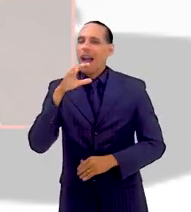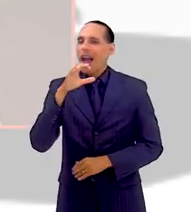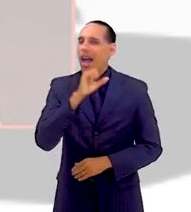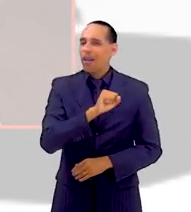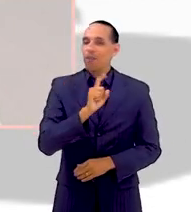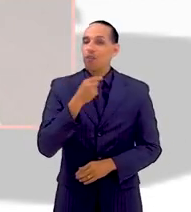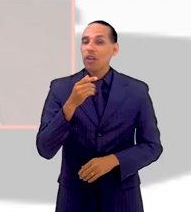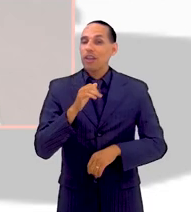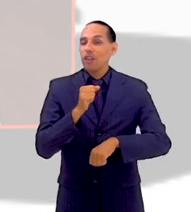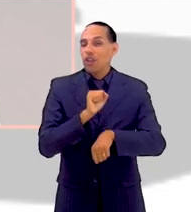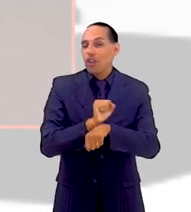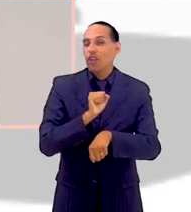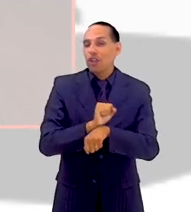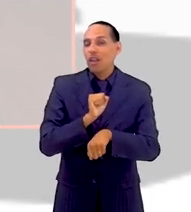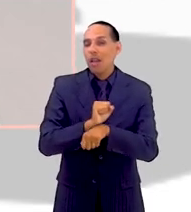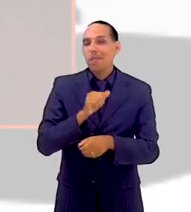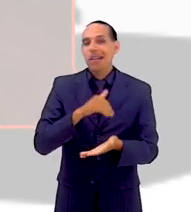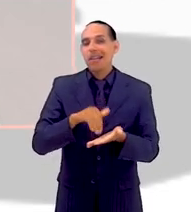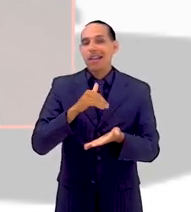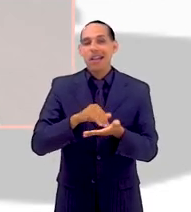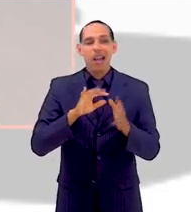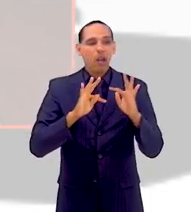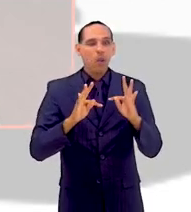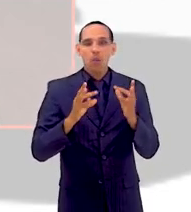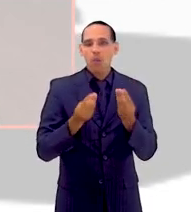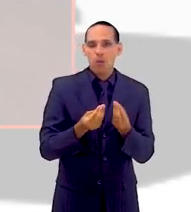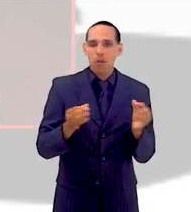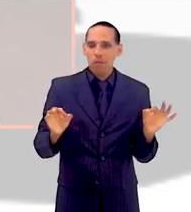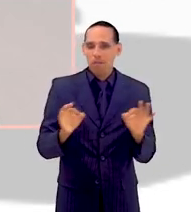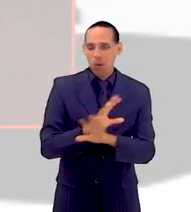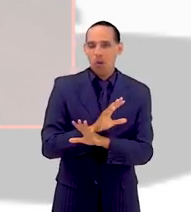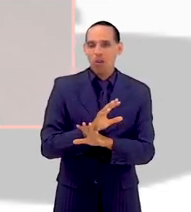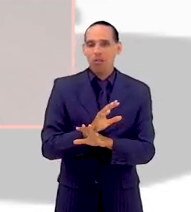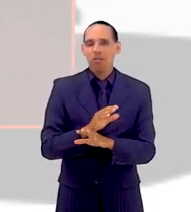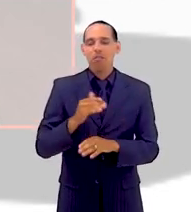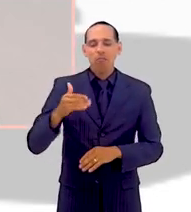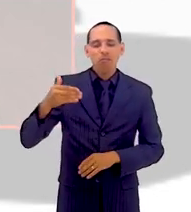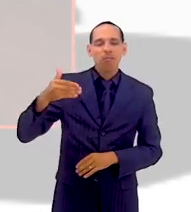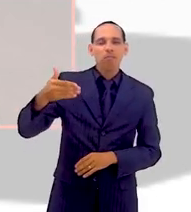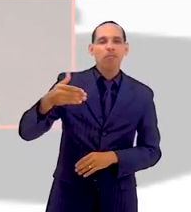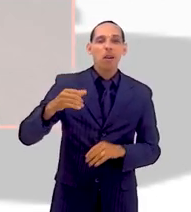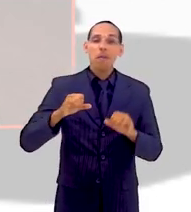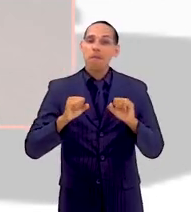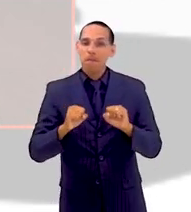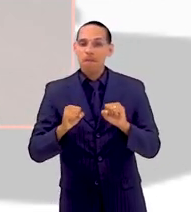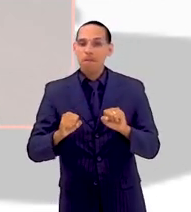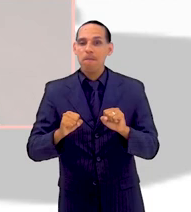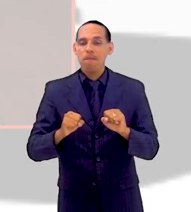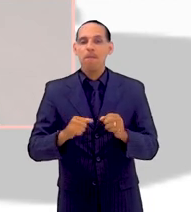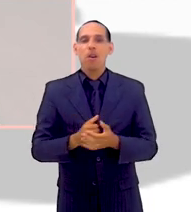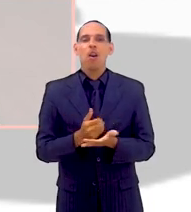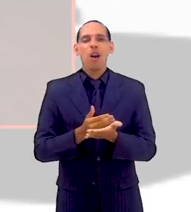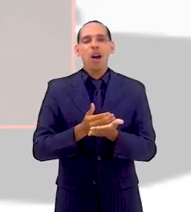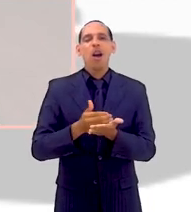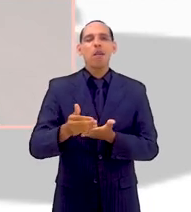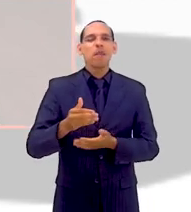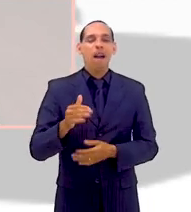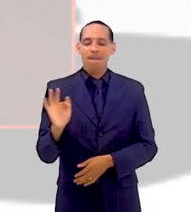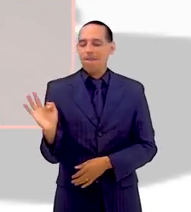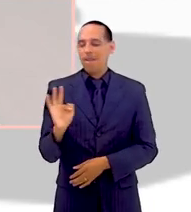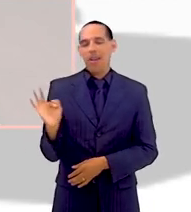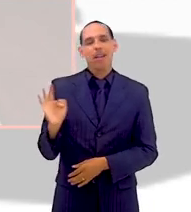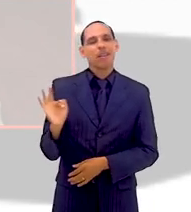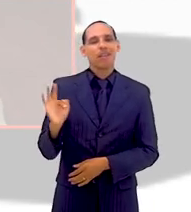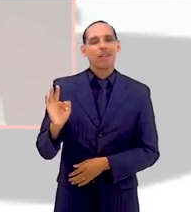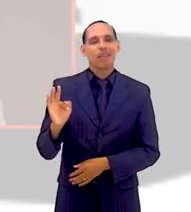Estamos só esperando a composição dos secretários, e ela deve se deslocar para Fitur e Madrid, que começa agora no início de fevereiro, e logo